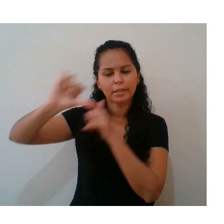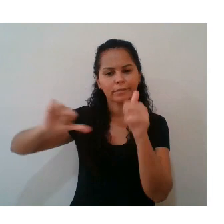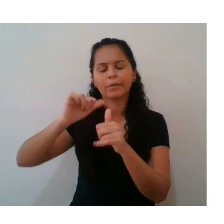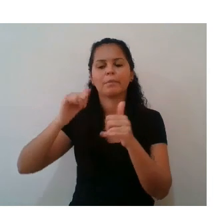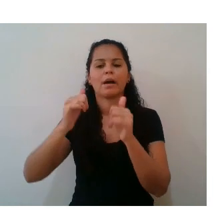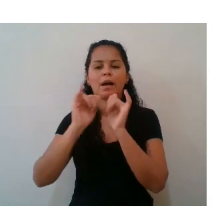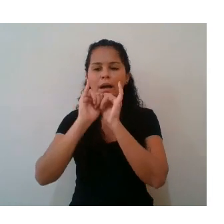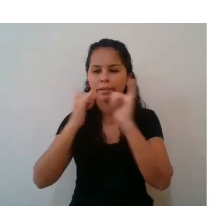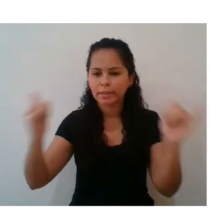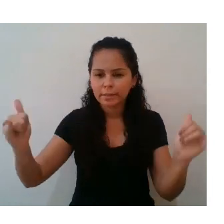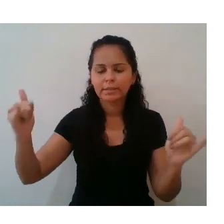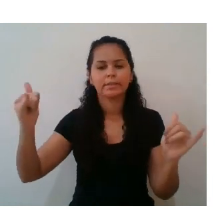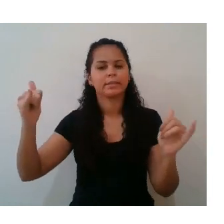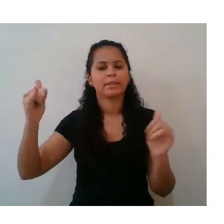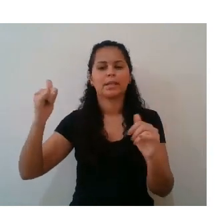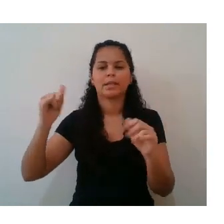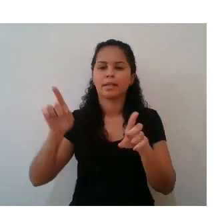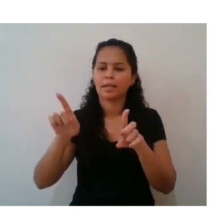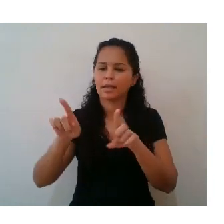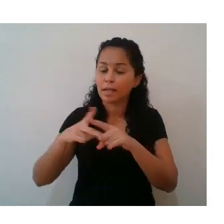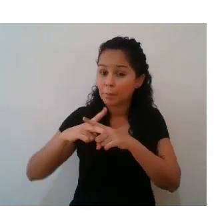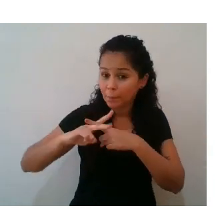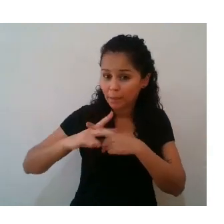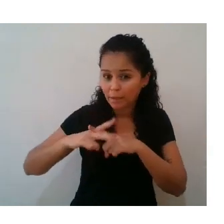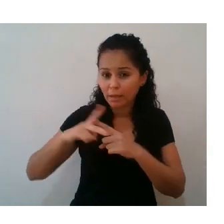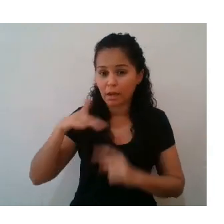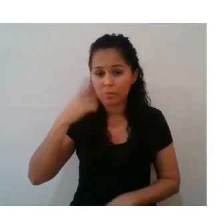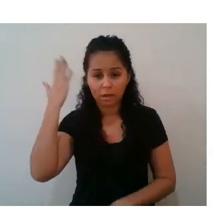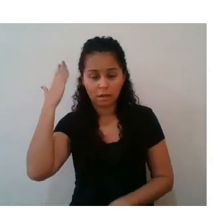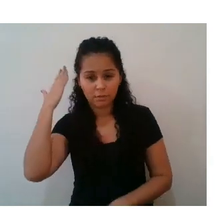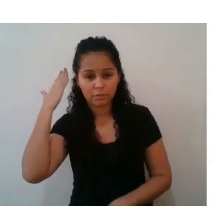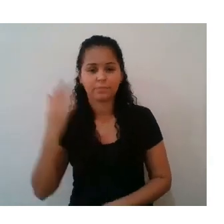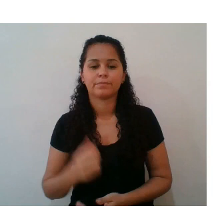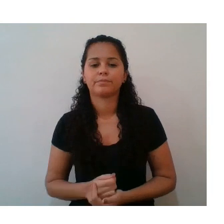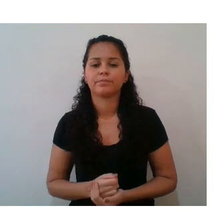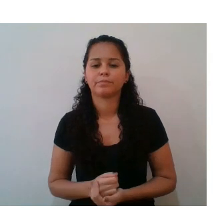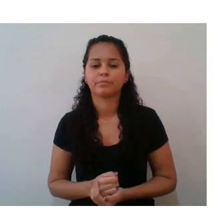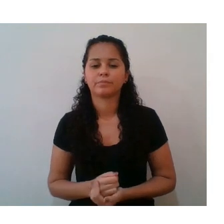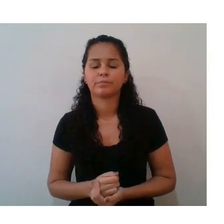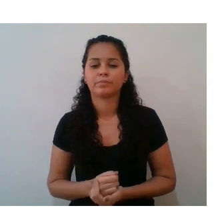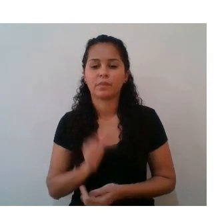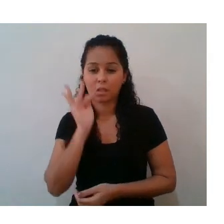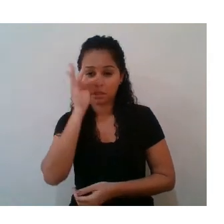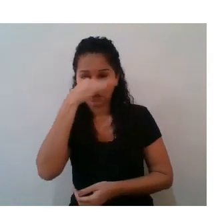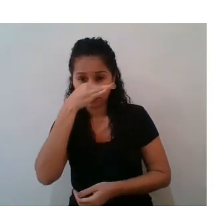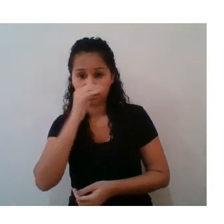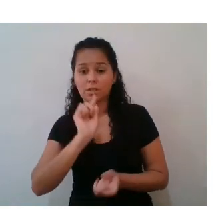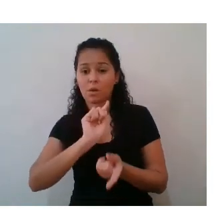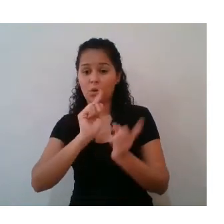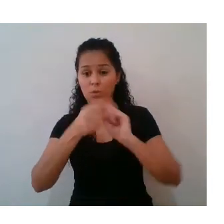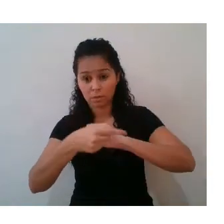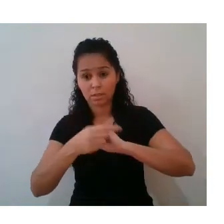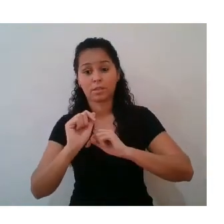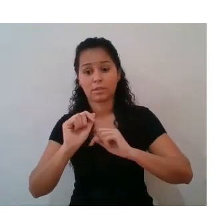energia elétrica, ou luminosa, ou elétrica, ou mecânica, como eu falei da última vez, e a resistência aqui que se